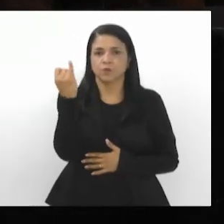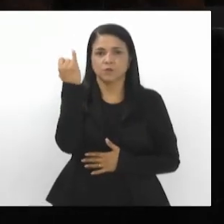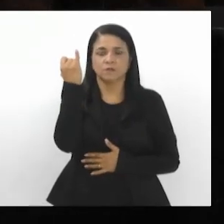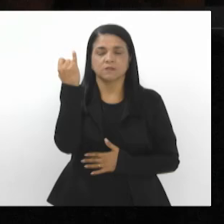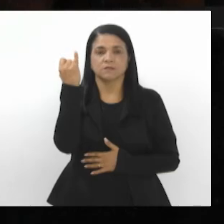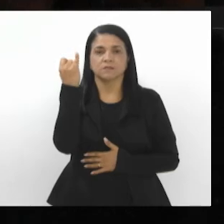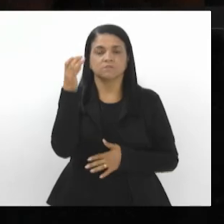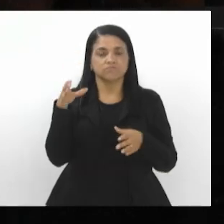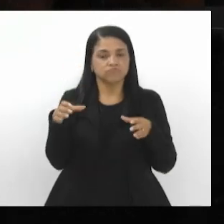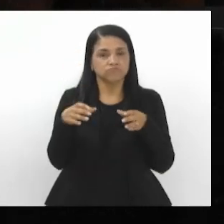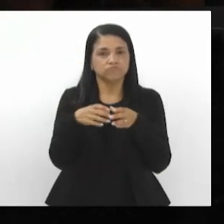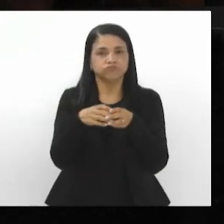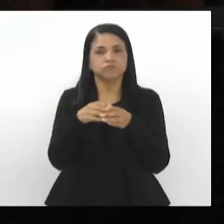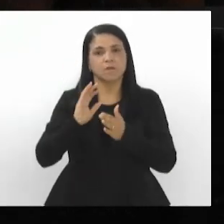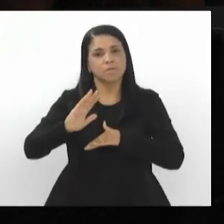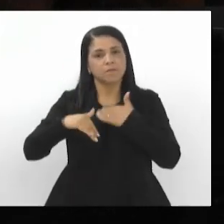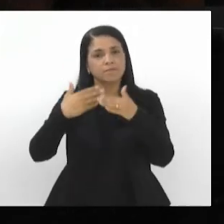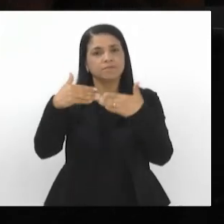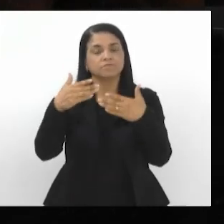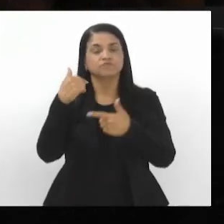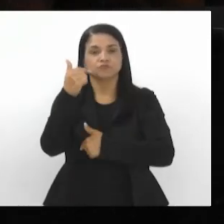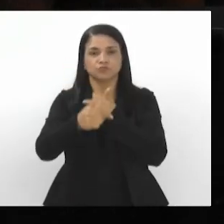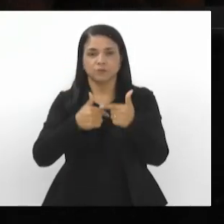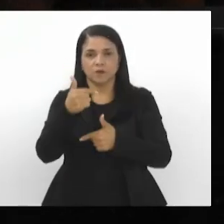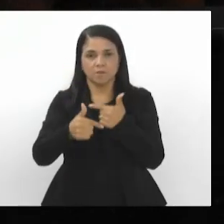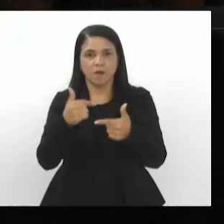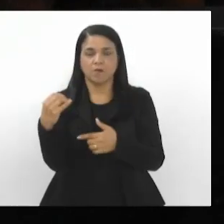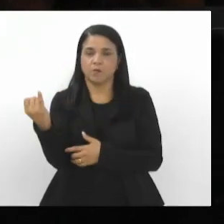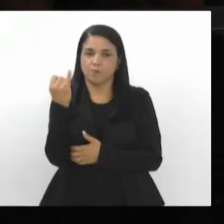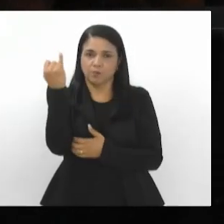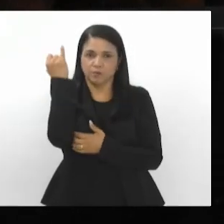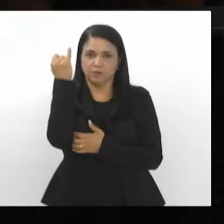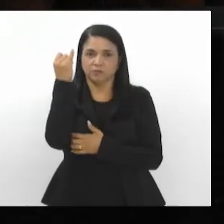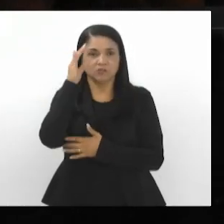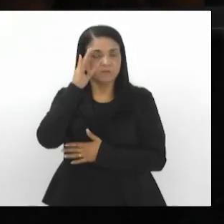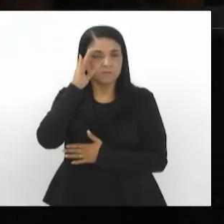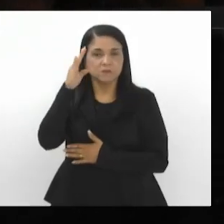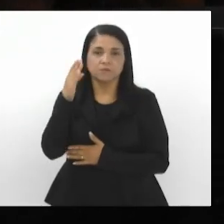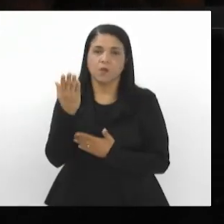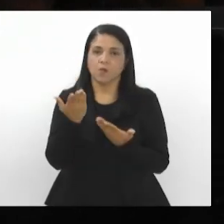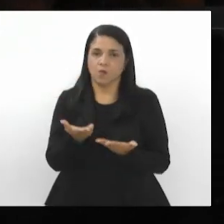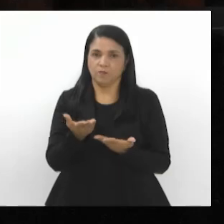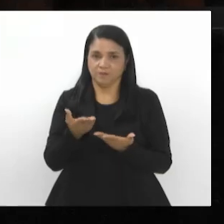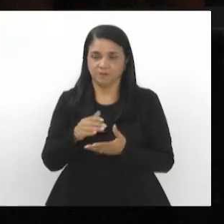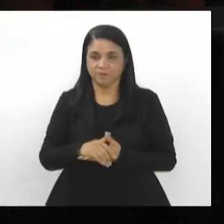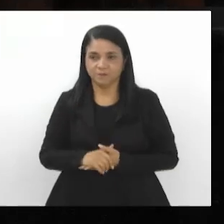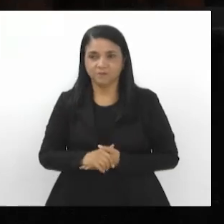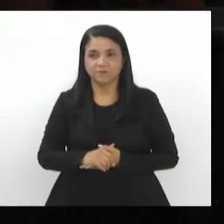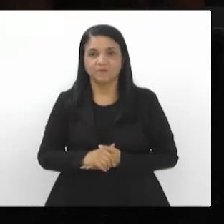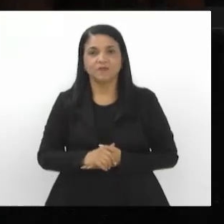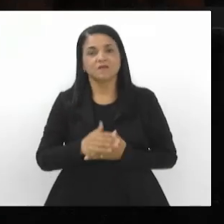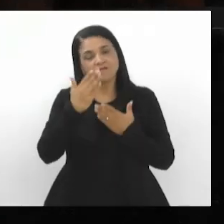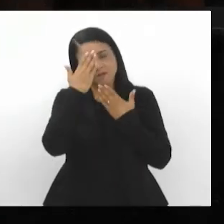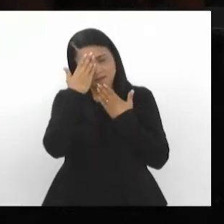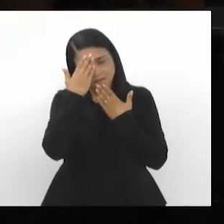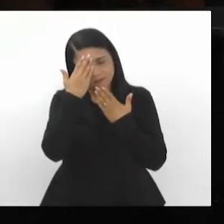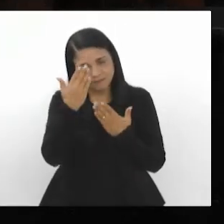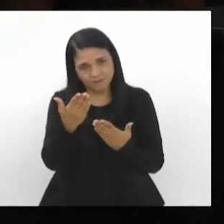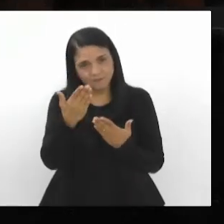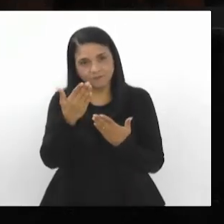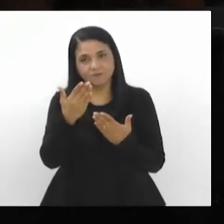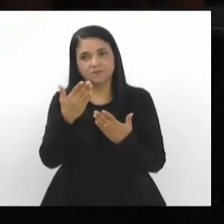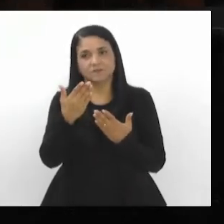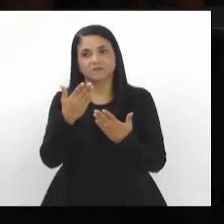construção coletiva de um trabalho tão importante e fundamental como esse. Então, fica aqui o nosso agradecimento